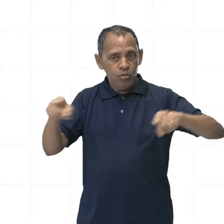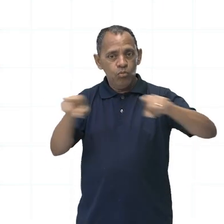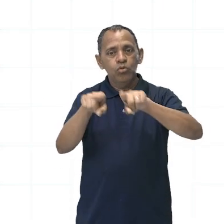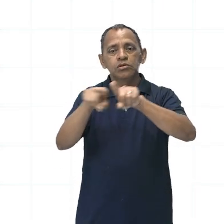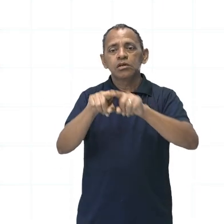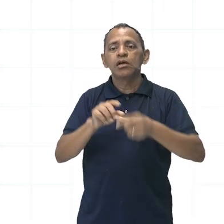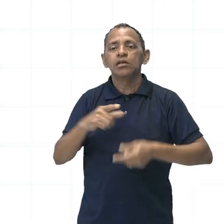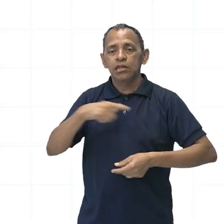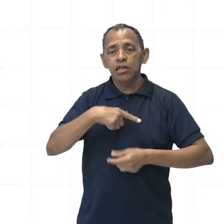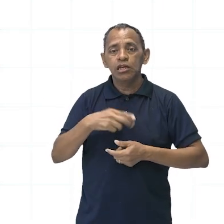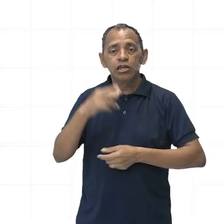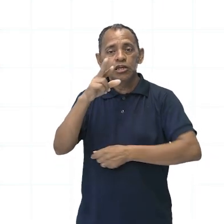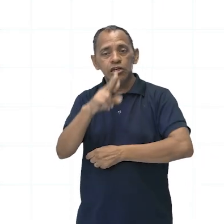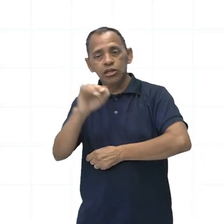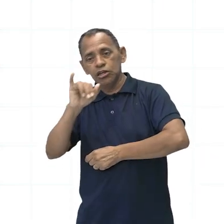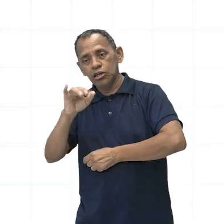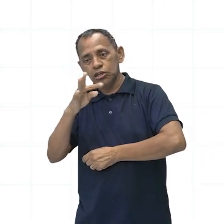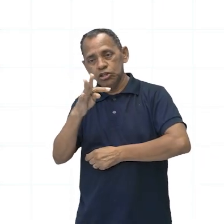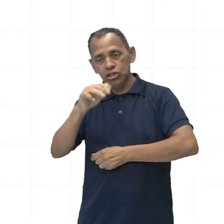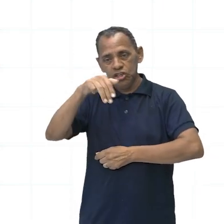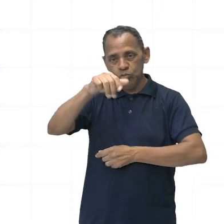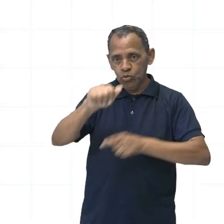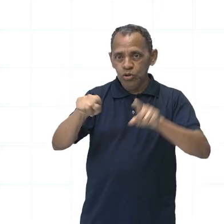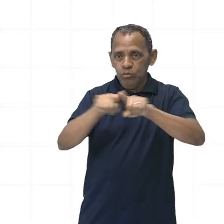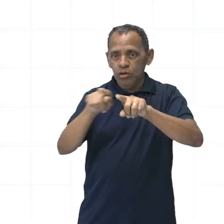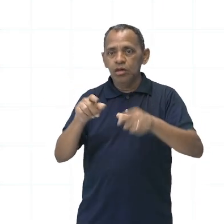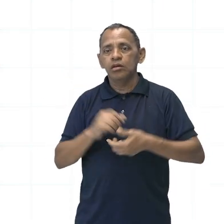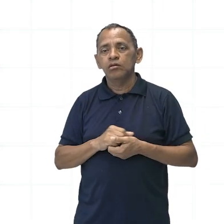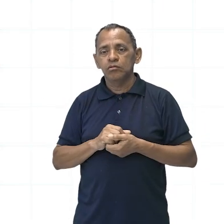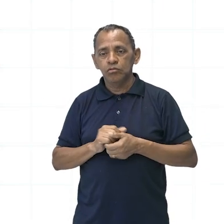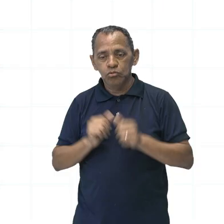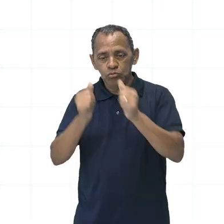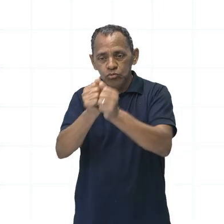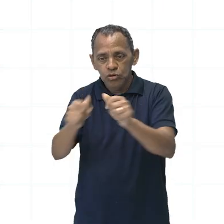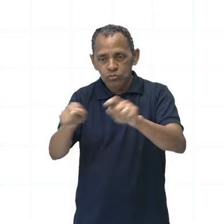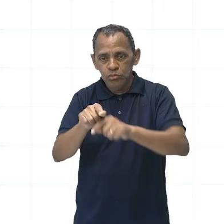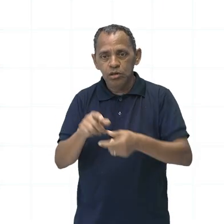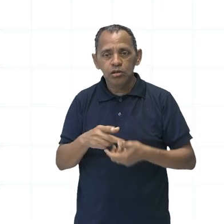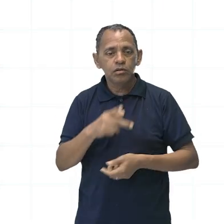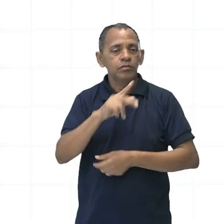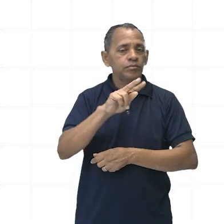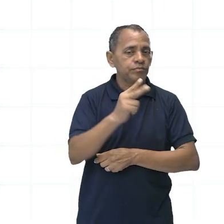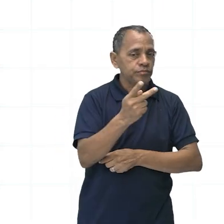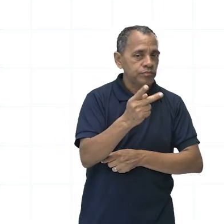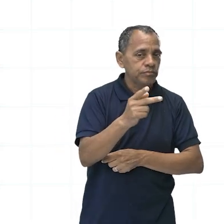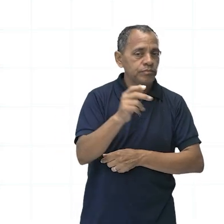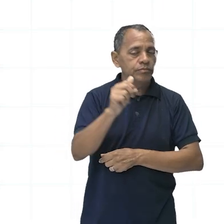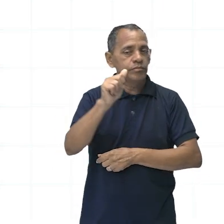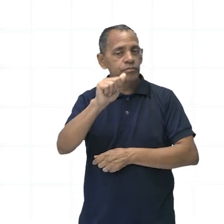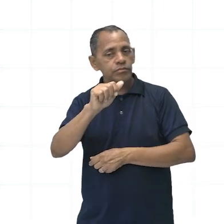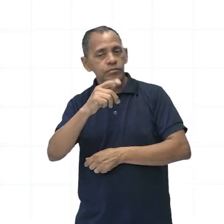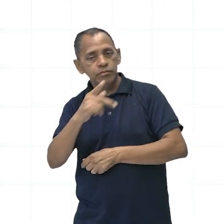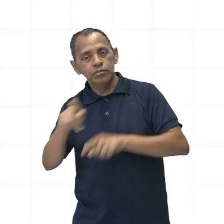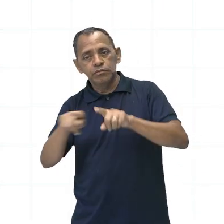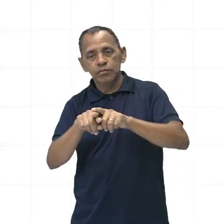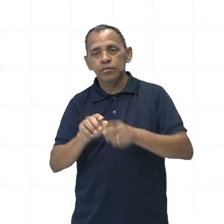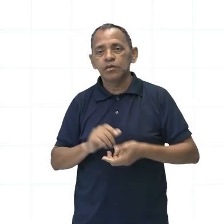estilizada que comumente acompanha o rap, uma fala rítmica e é rimada,